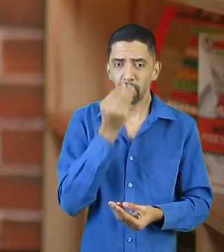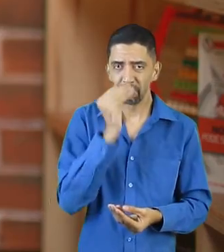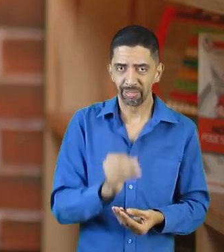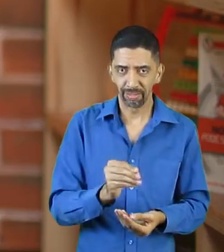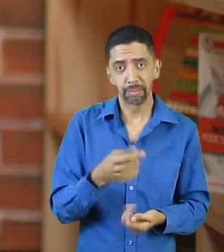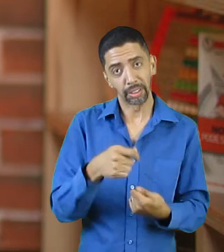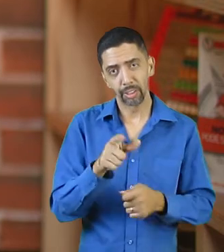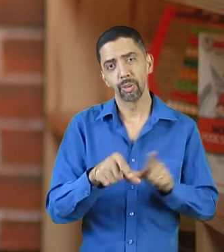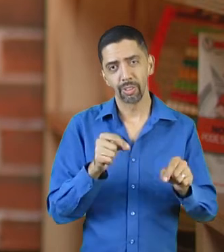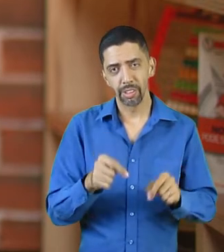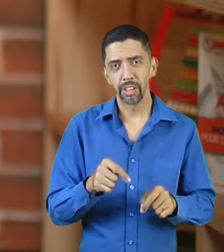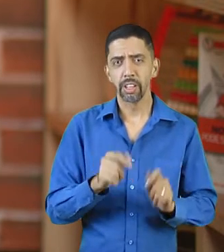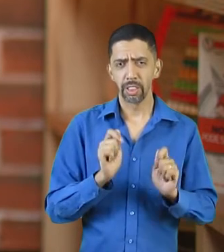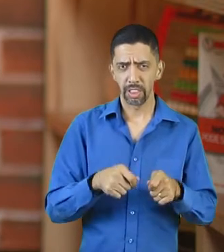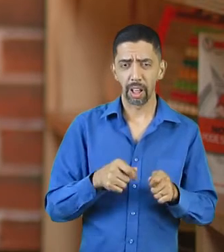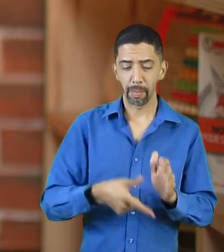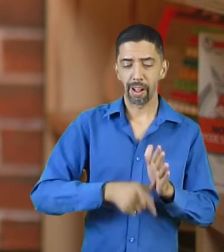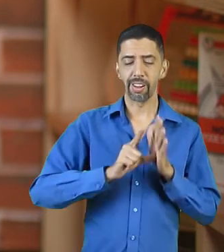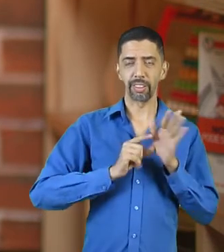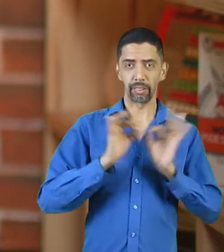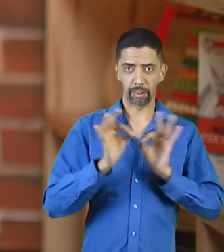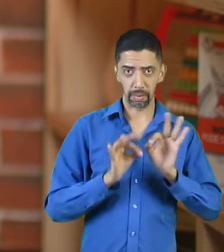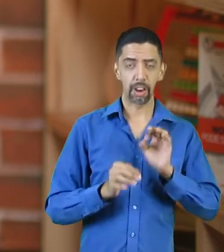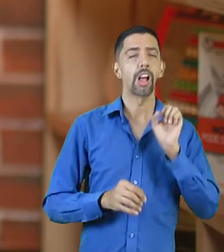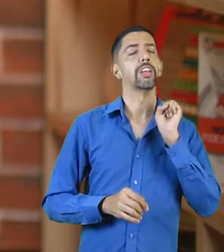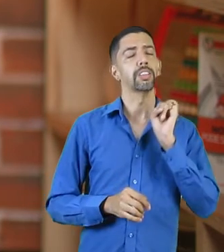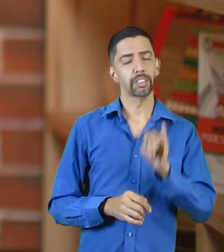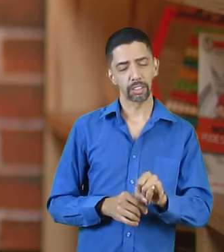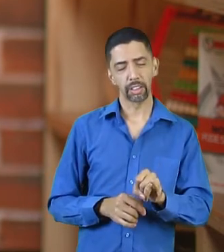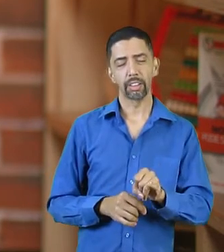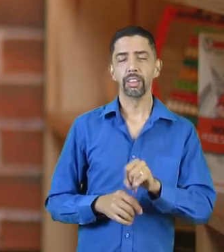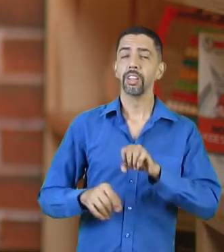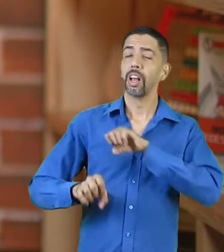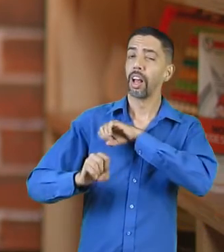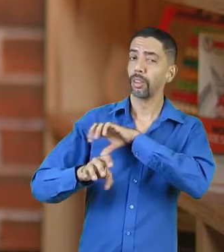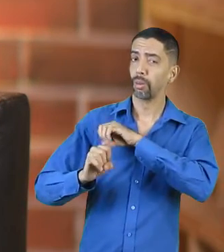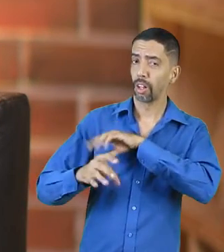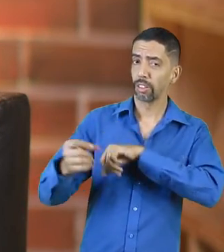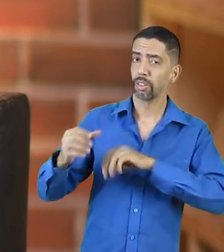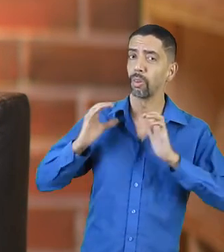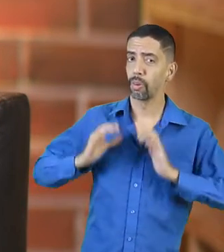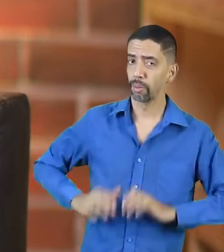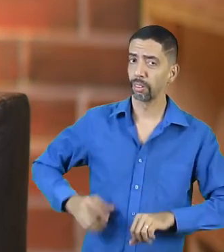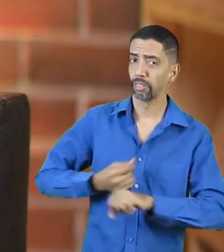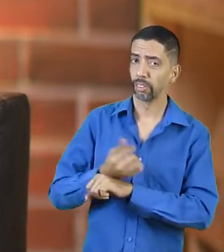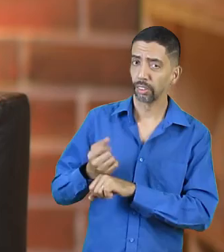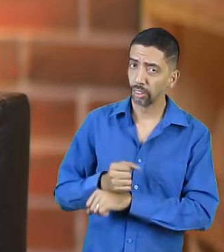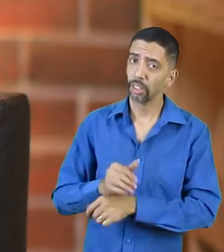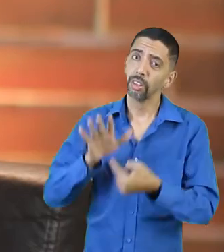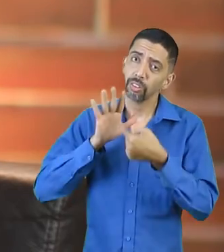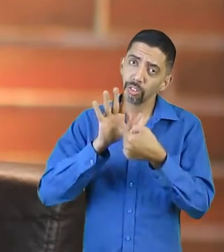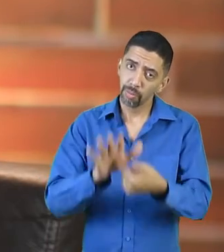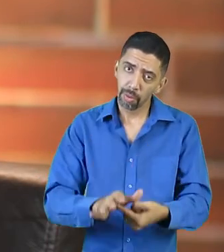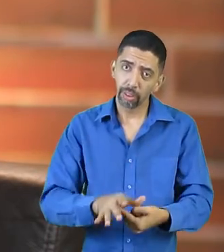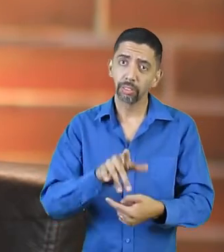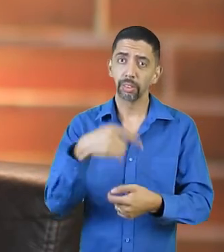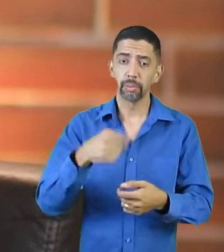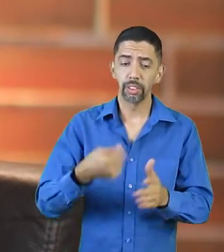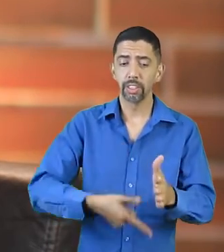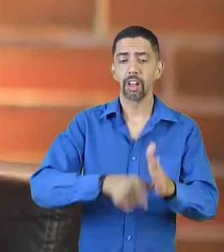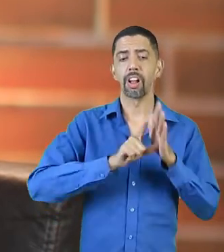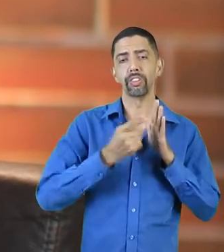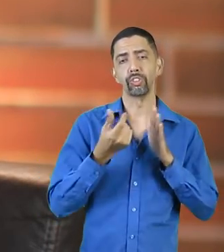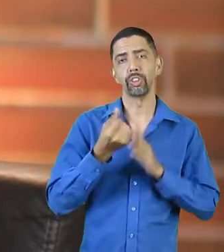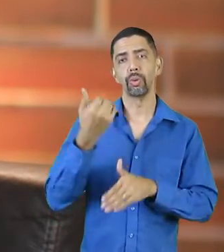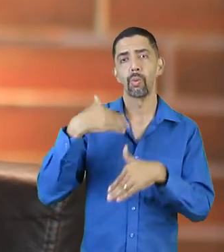escolhas. Dá para se programar? Sim. A educação do comportamento financeiro traz exatamente isso. Você precisa ter